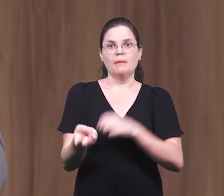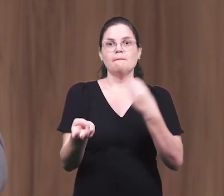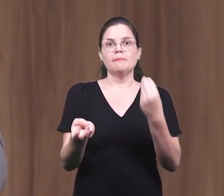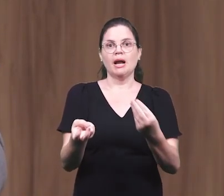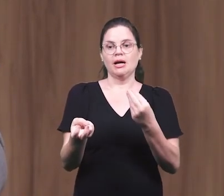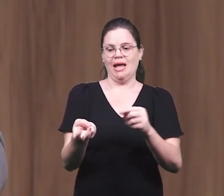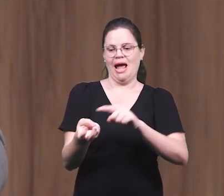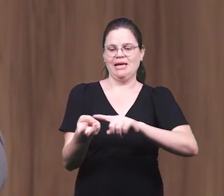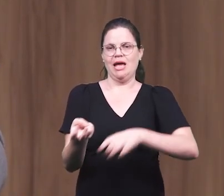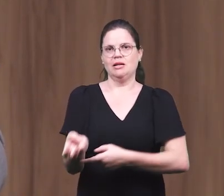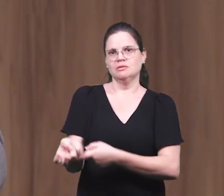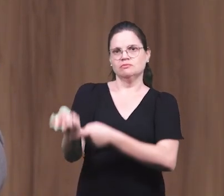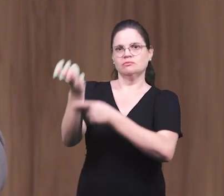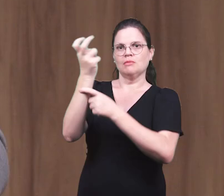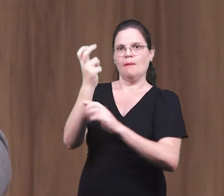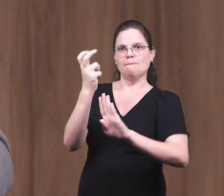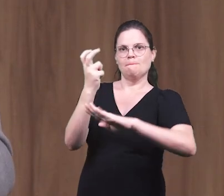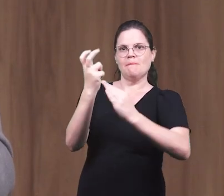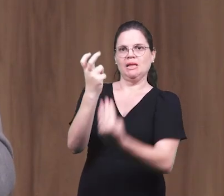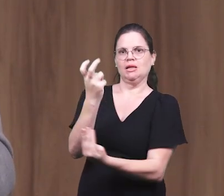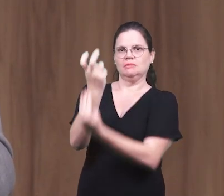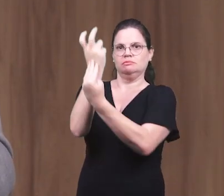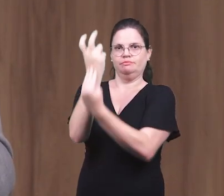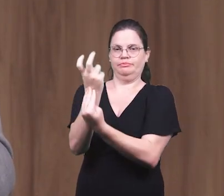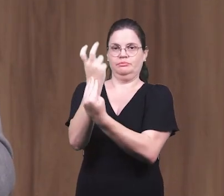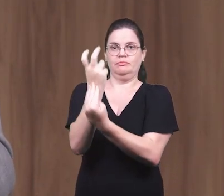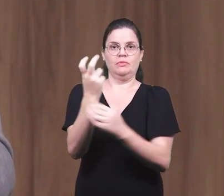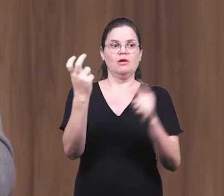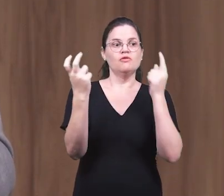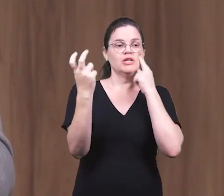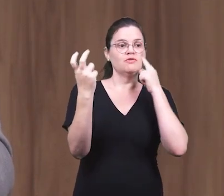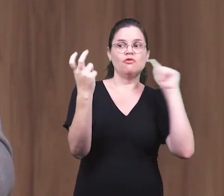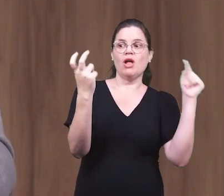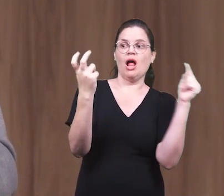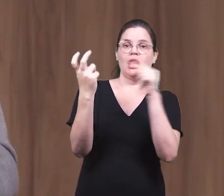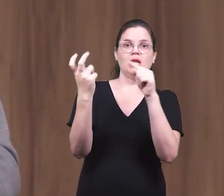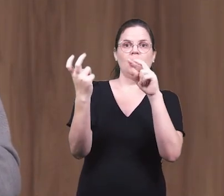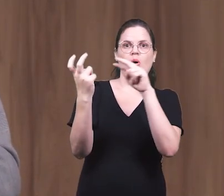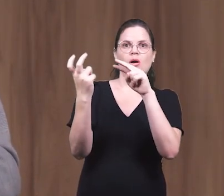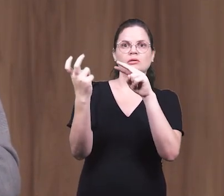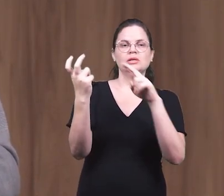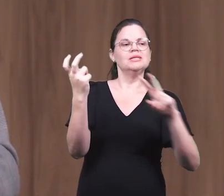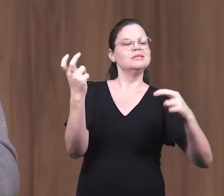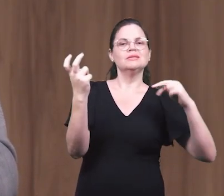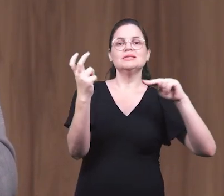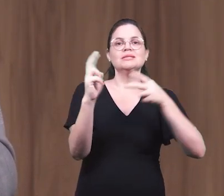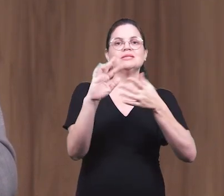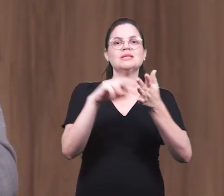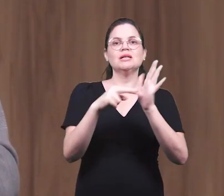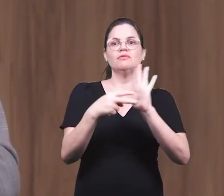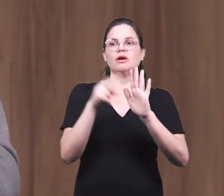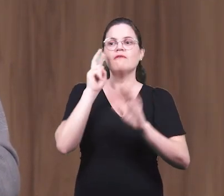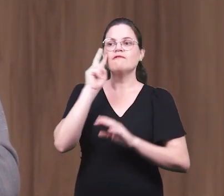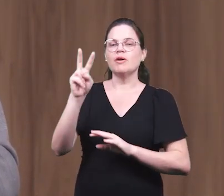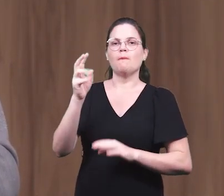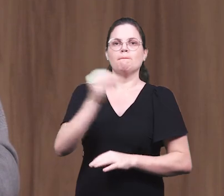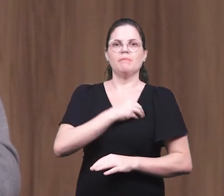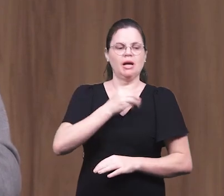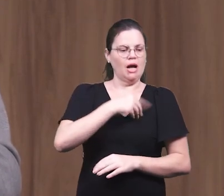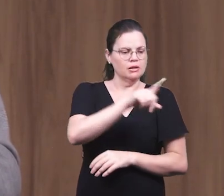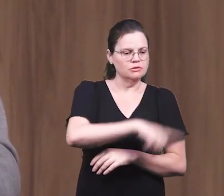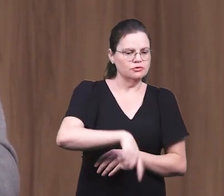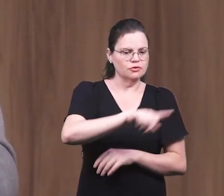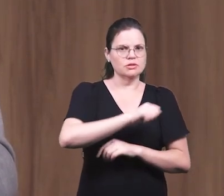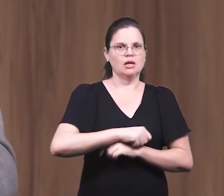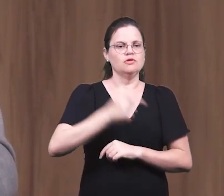pecado de vocês. Vocês vão ter que olhar para o pecado de vocês, e quando vocês olharem para o pecado de vocês, reconhecerem o pecado de vocês,